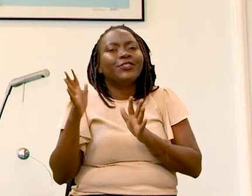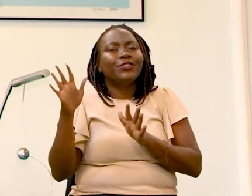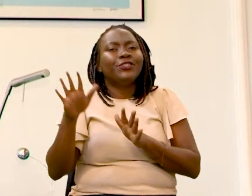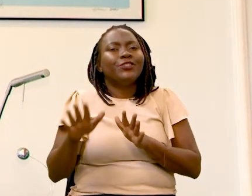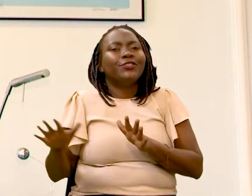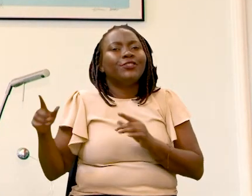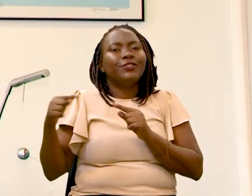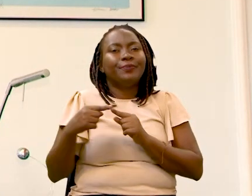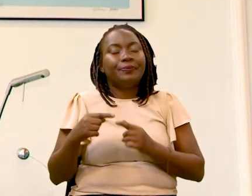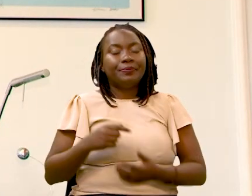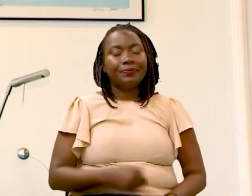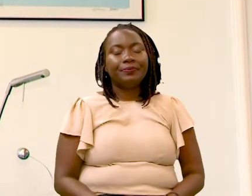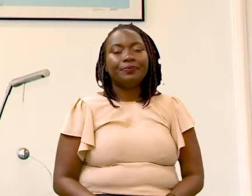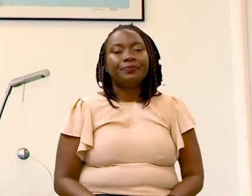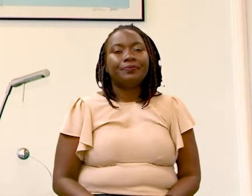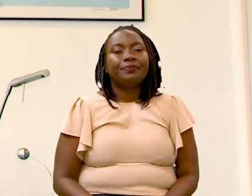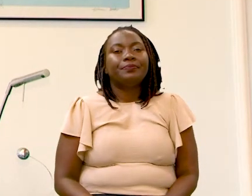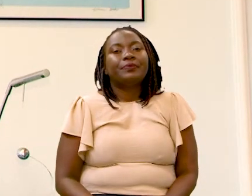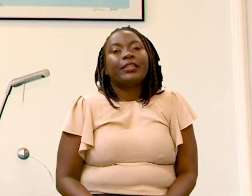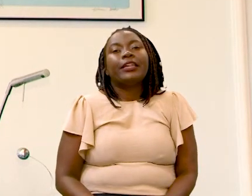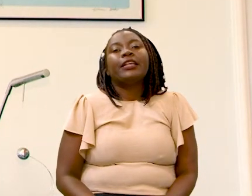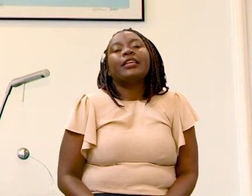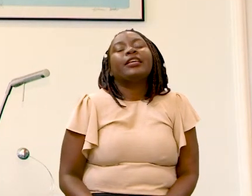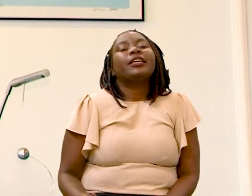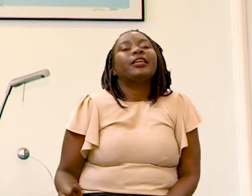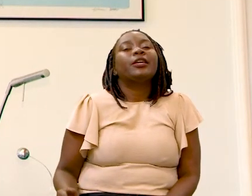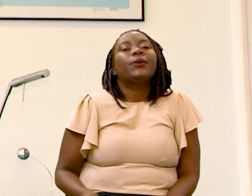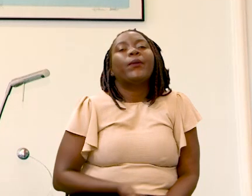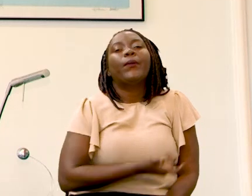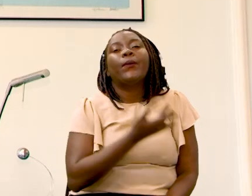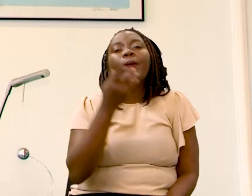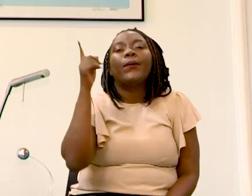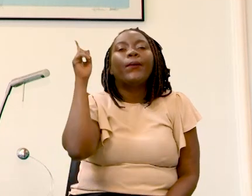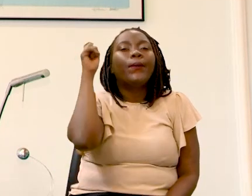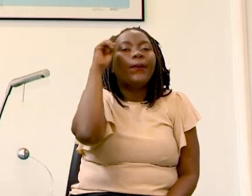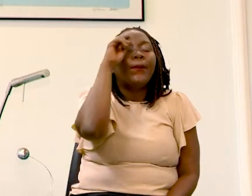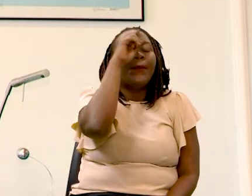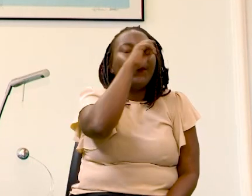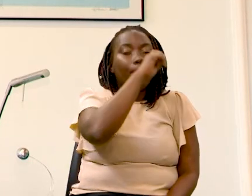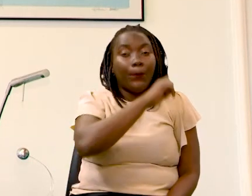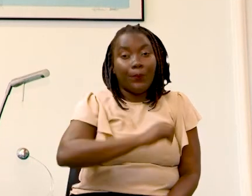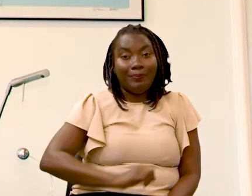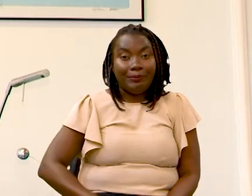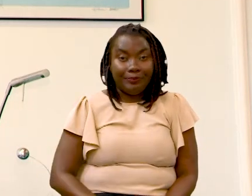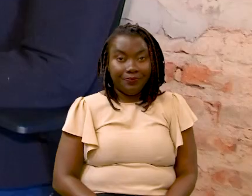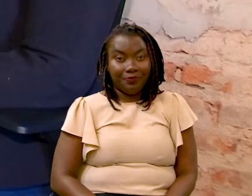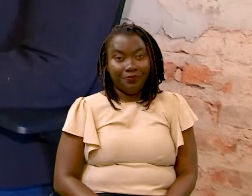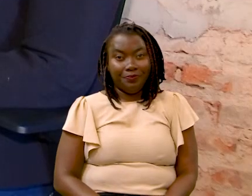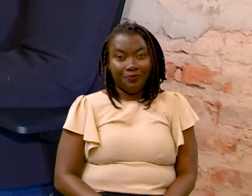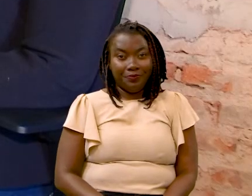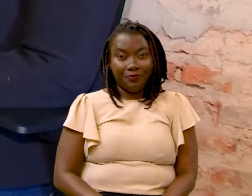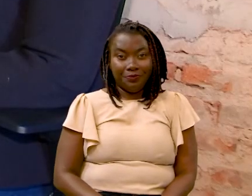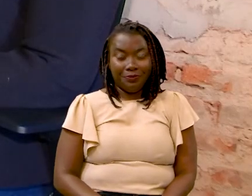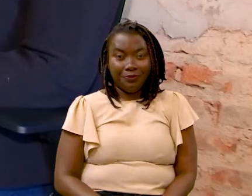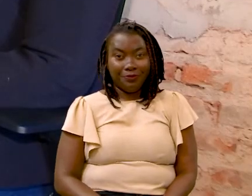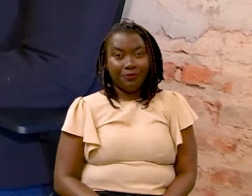já ambientada, como se fosse na casa dele. E quais foram os grandes desafios nesses 15 anos?